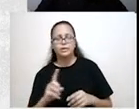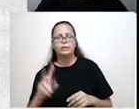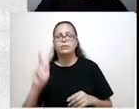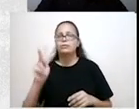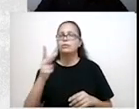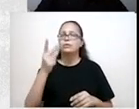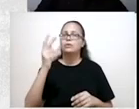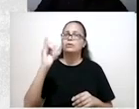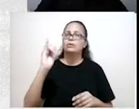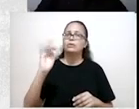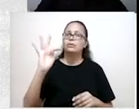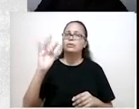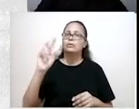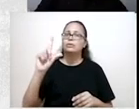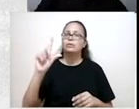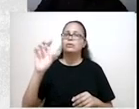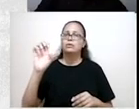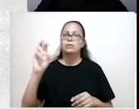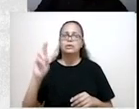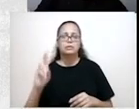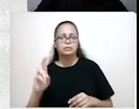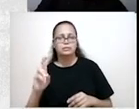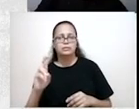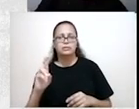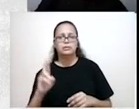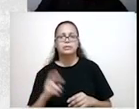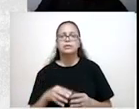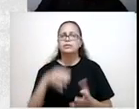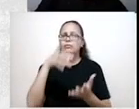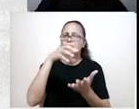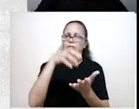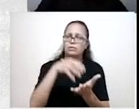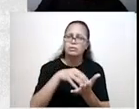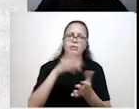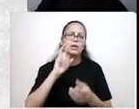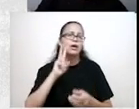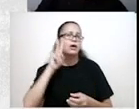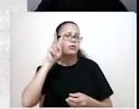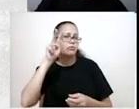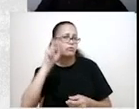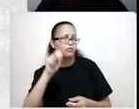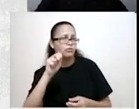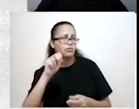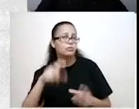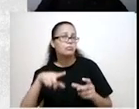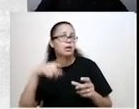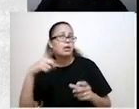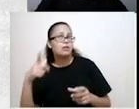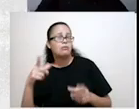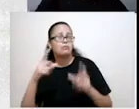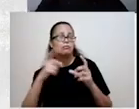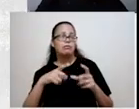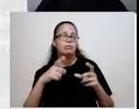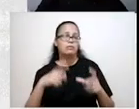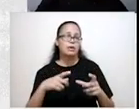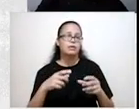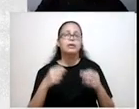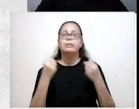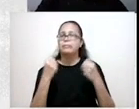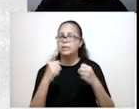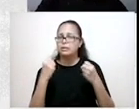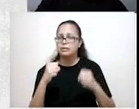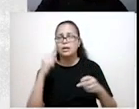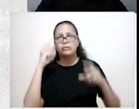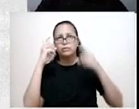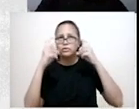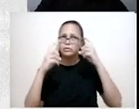forças, né, para o Ocidente, ok? Então ele precisava se preocupar só